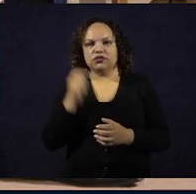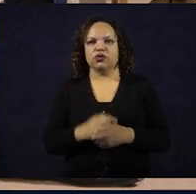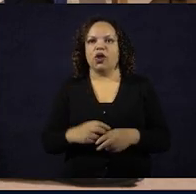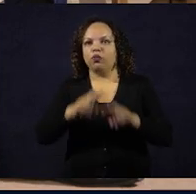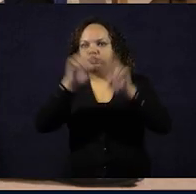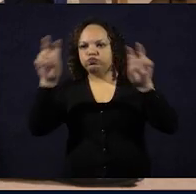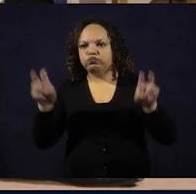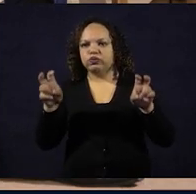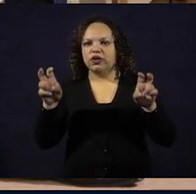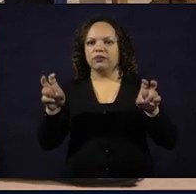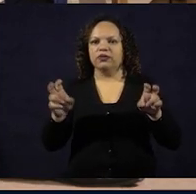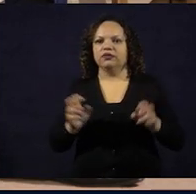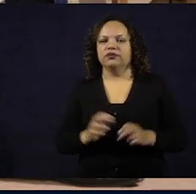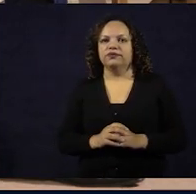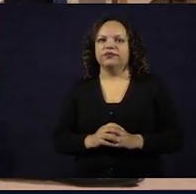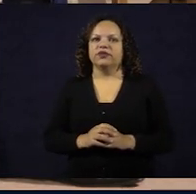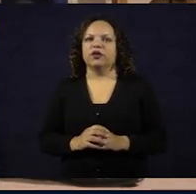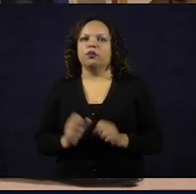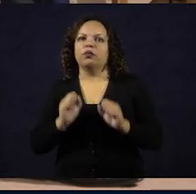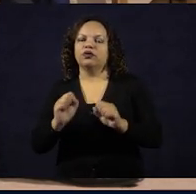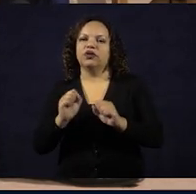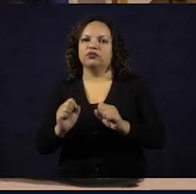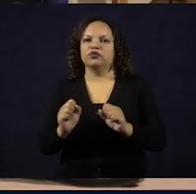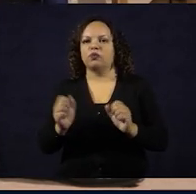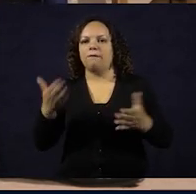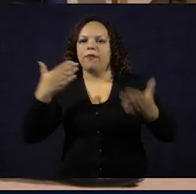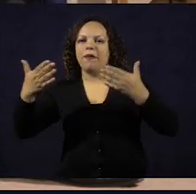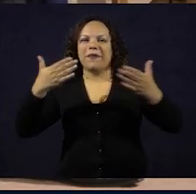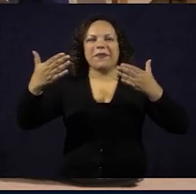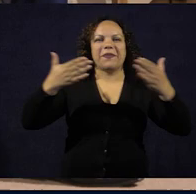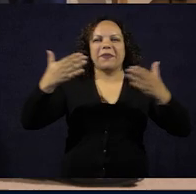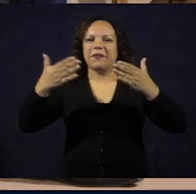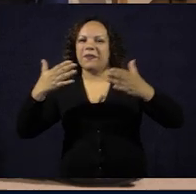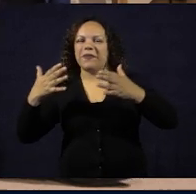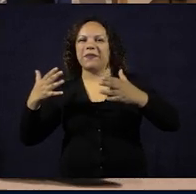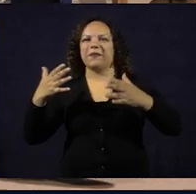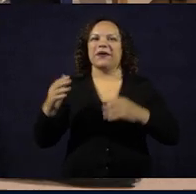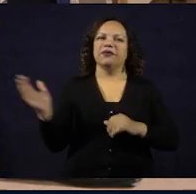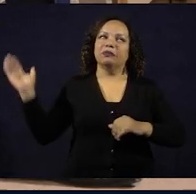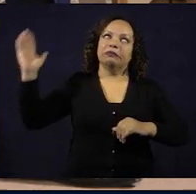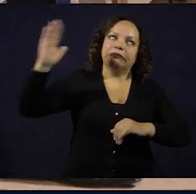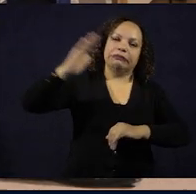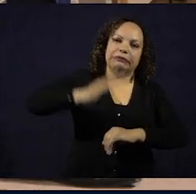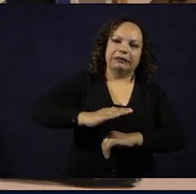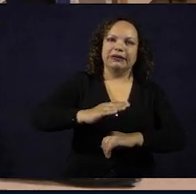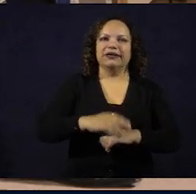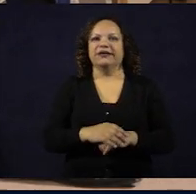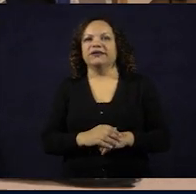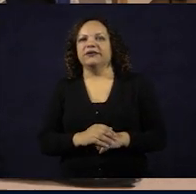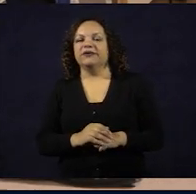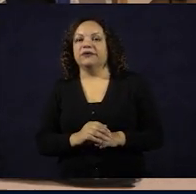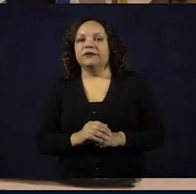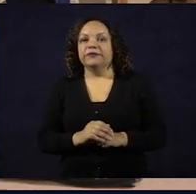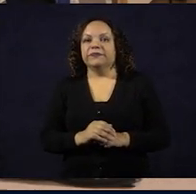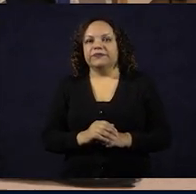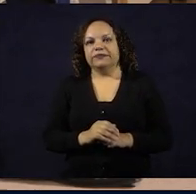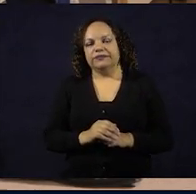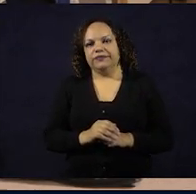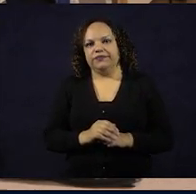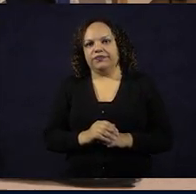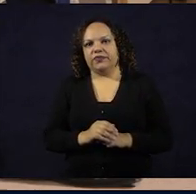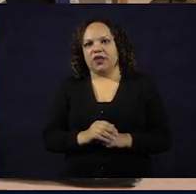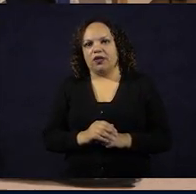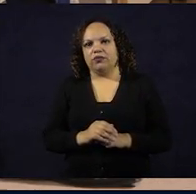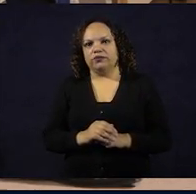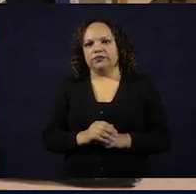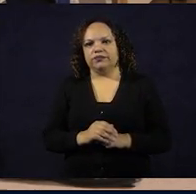é um tema a gente pode falar que a mãe inteira sobre esse tema a gente discute todo dia isso na mesa é eu